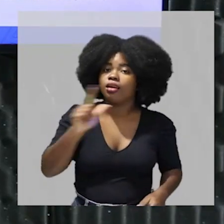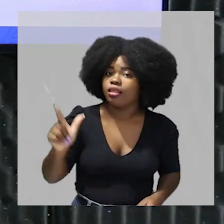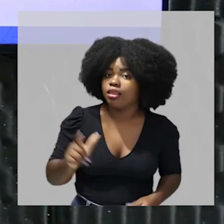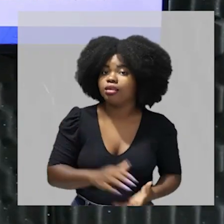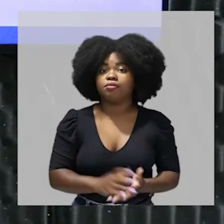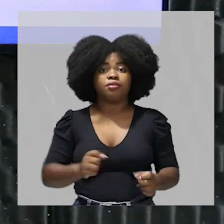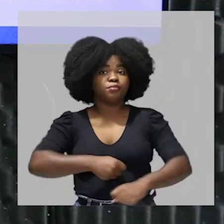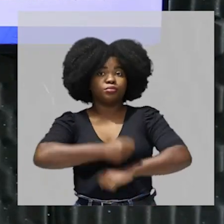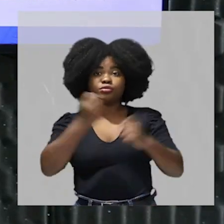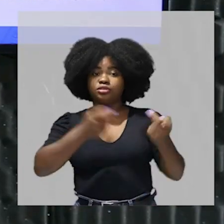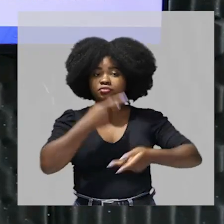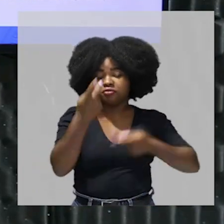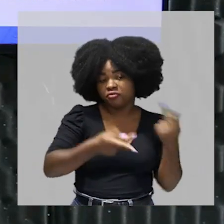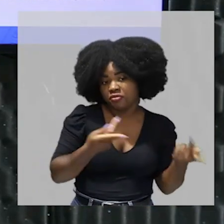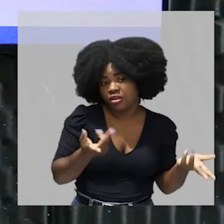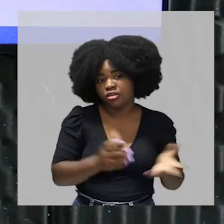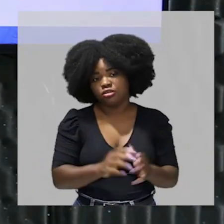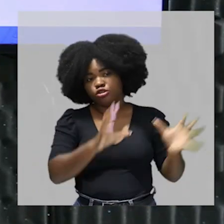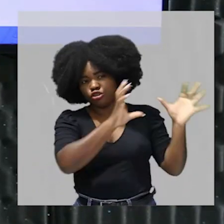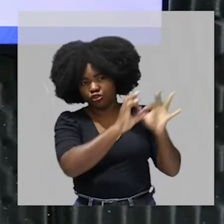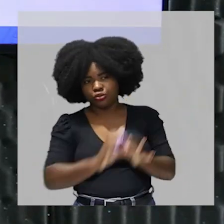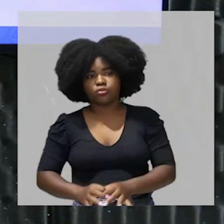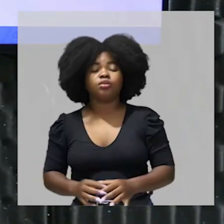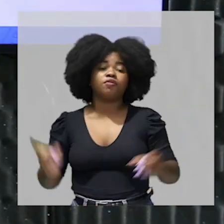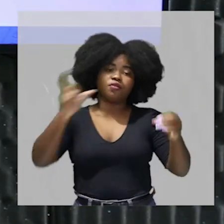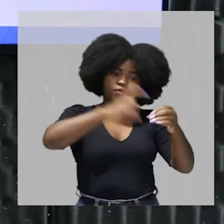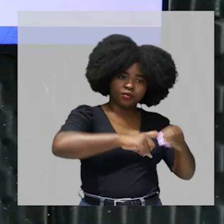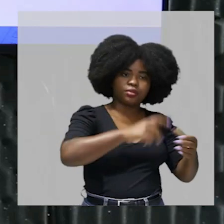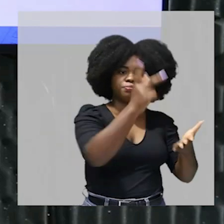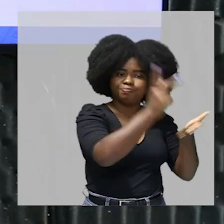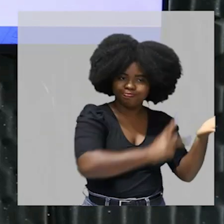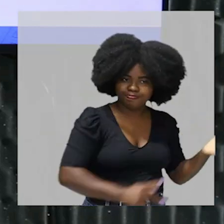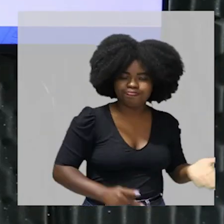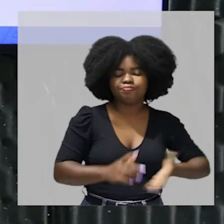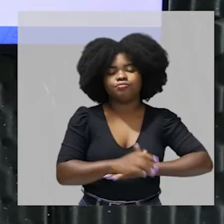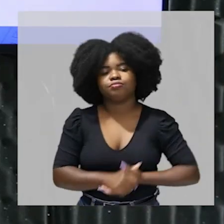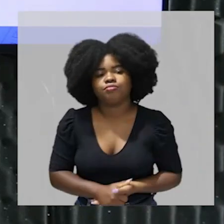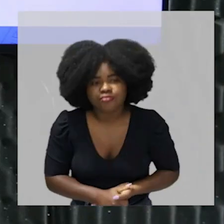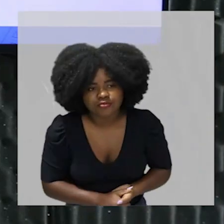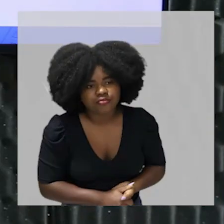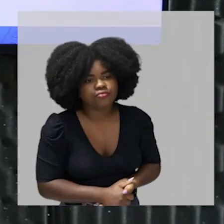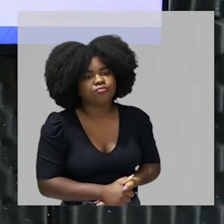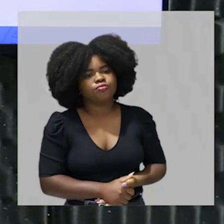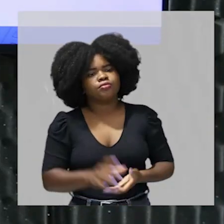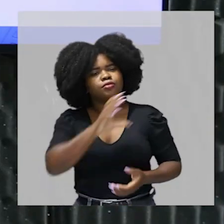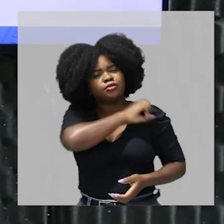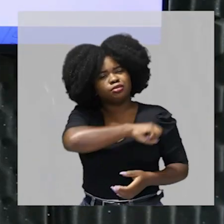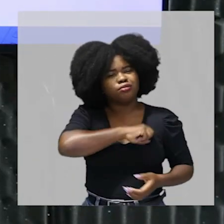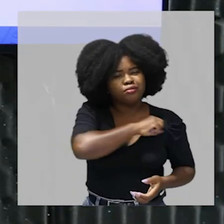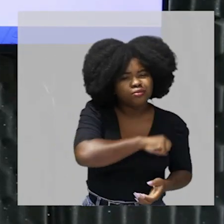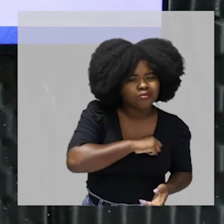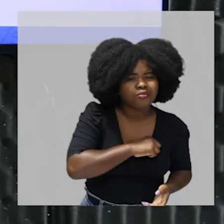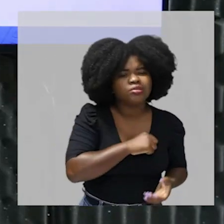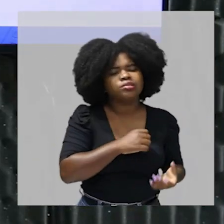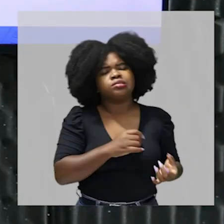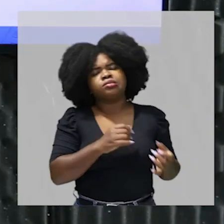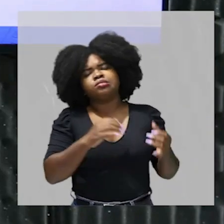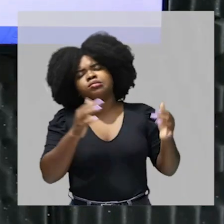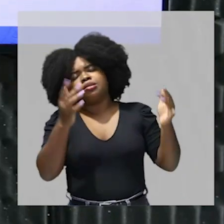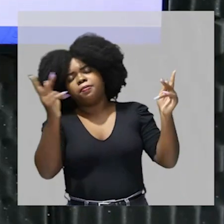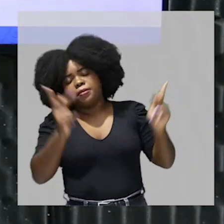de falar de contexto vou voltar aqui para você ver ó era como se o amor doesse em paz tá